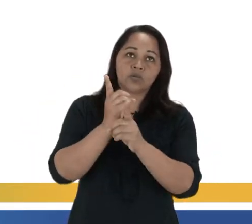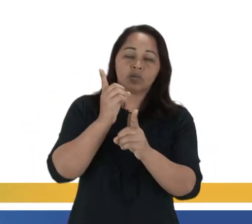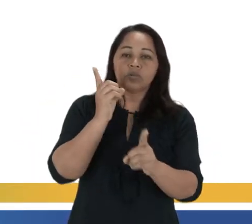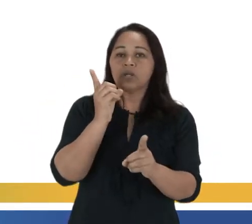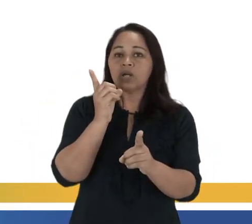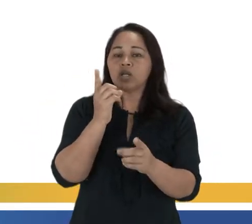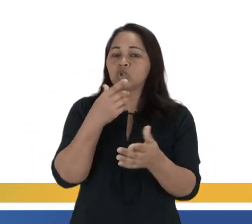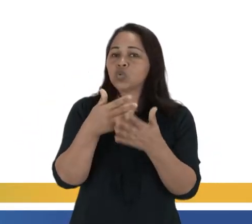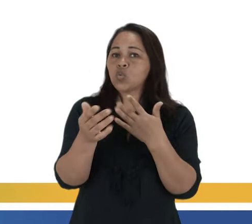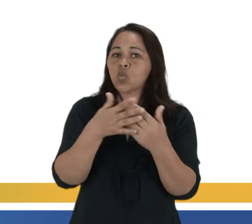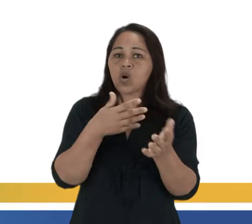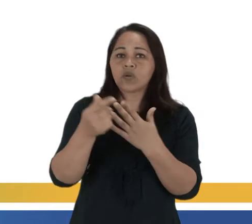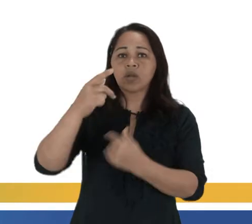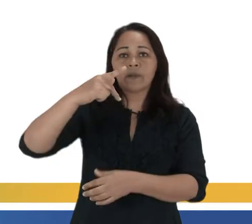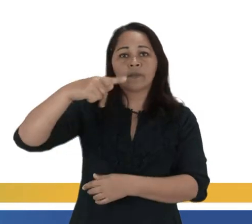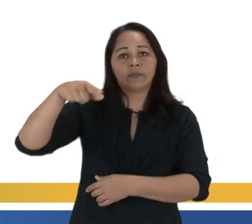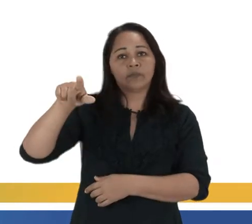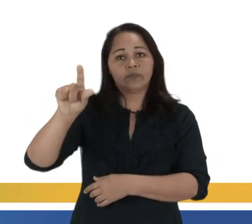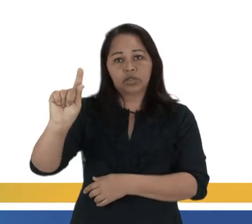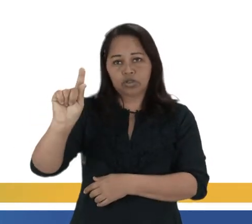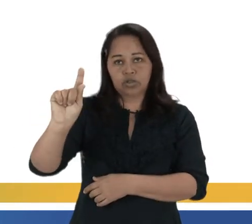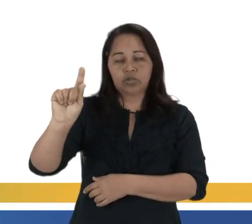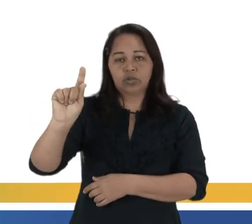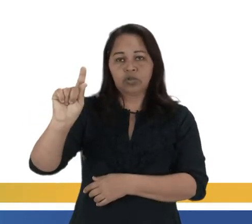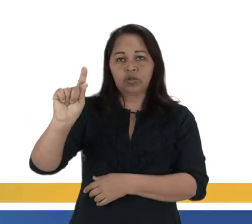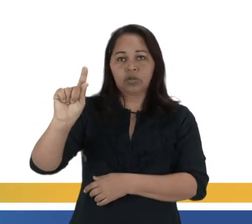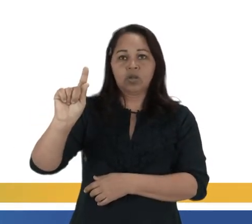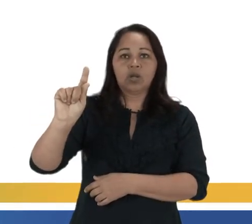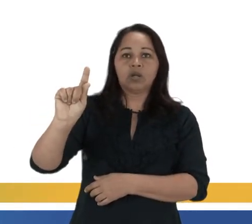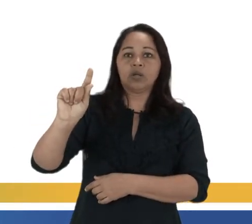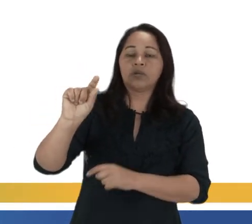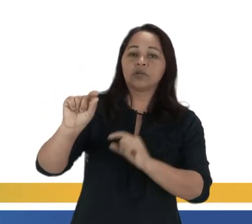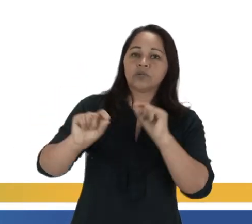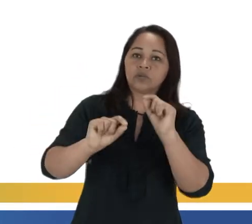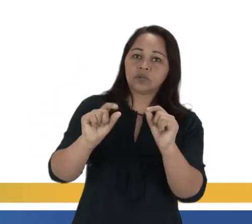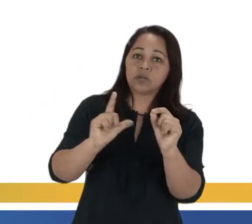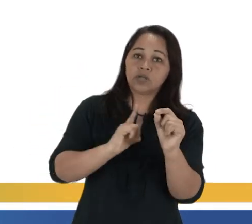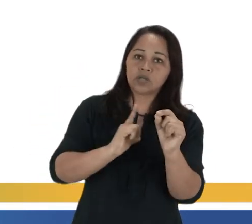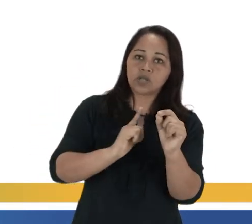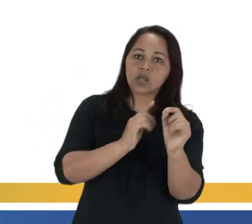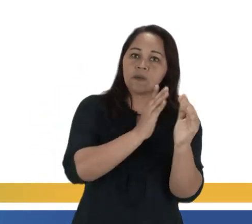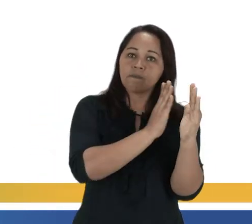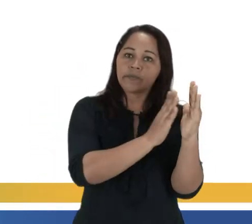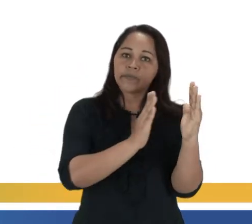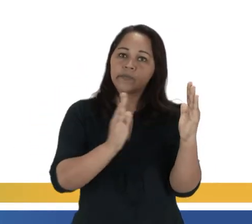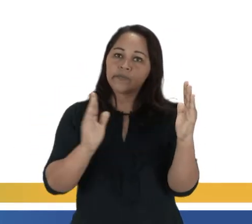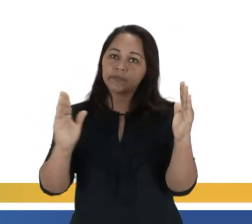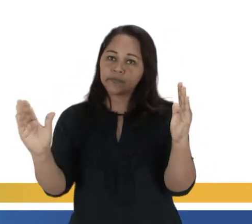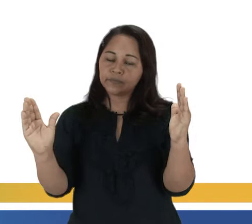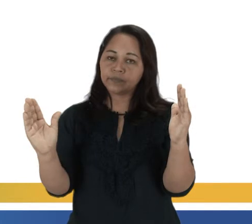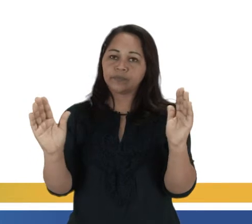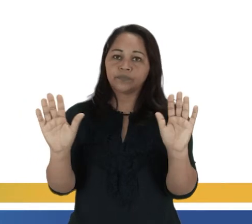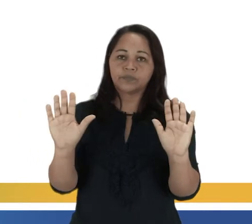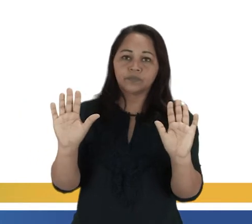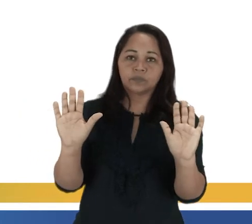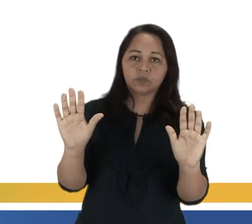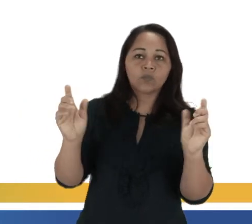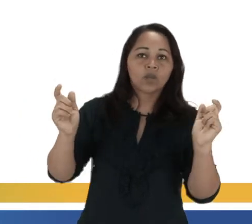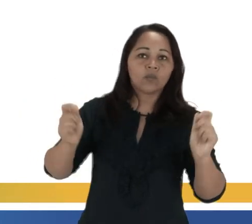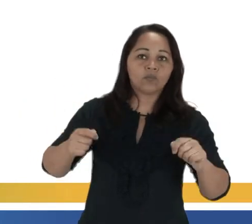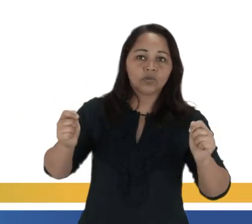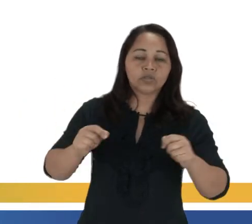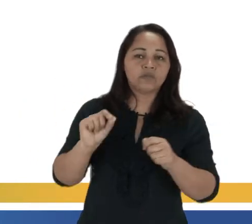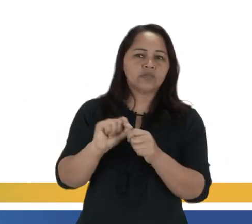de qualquer progressão geométrica, independente da posição que esse termo ocupe. E isso é possível de